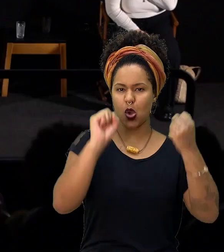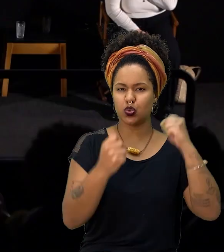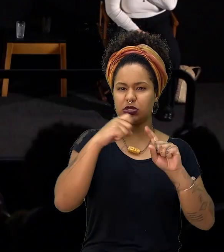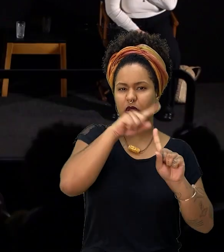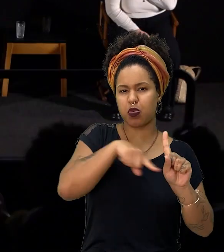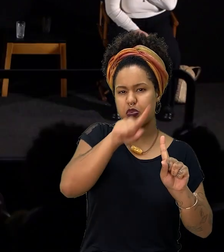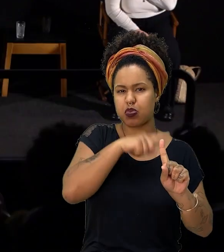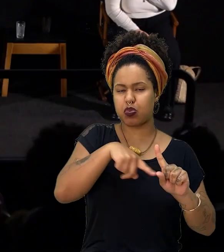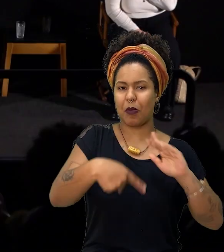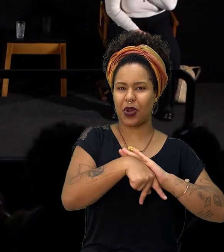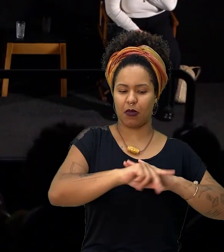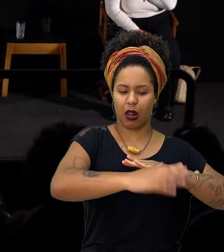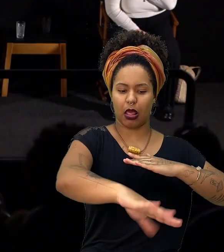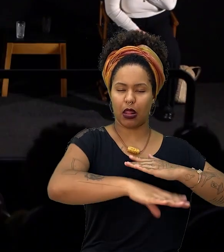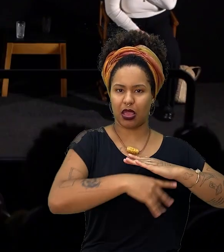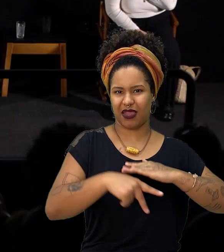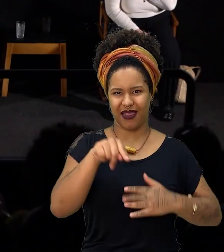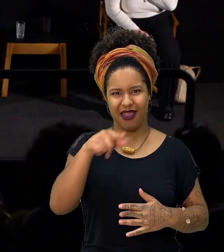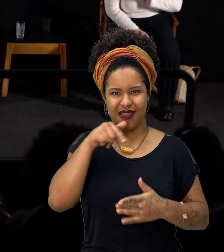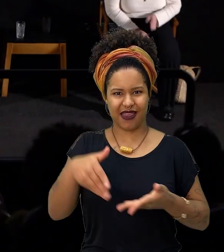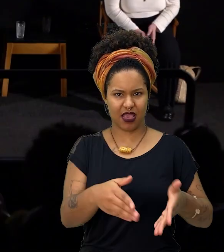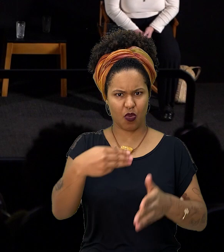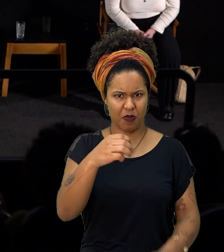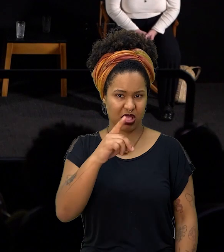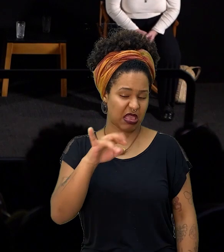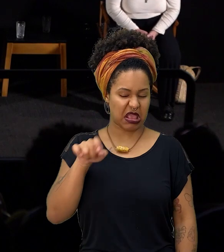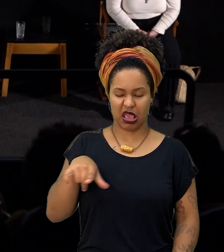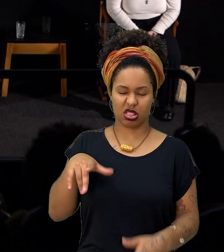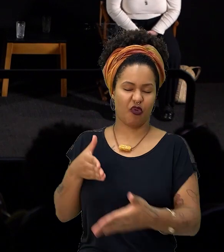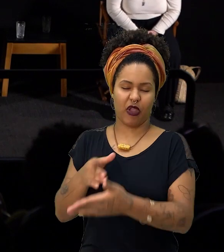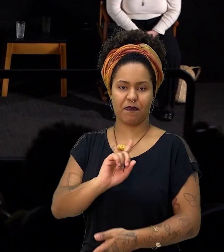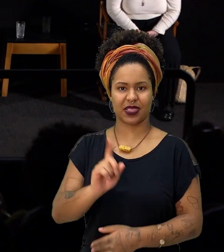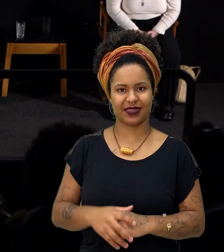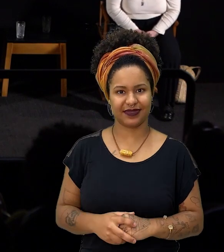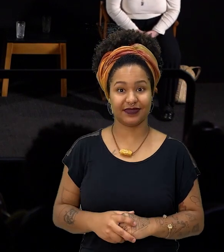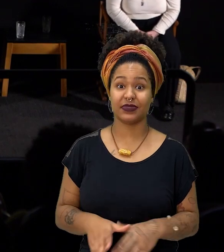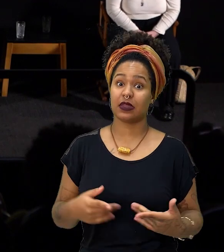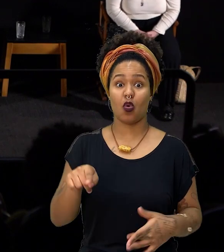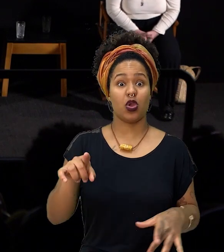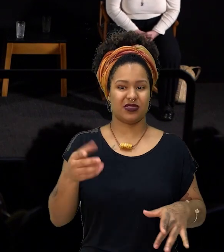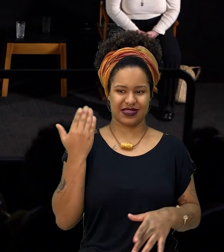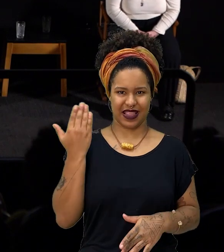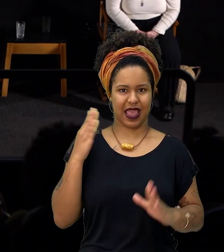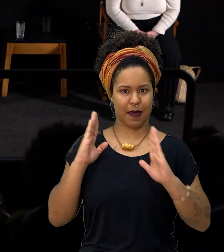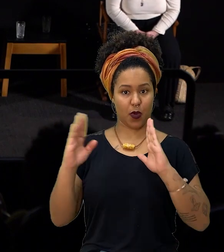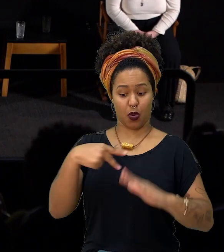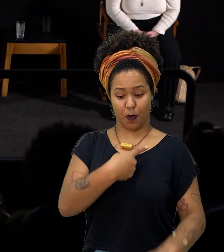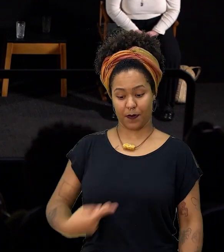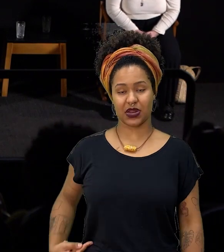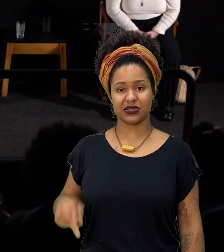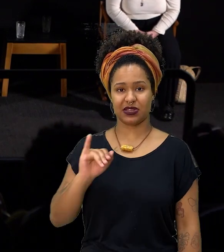Isso foi o suficiente para que o presidente do IBAMA, na época,